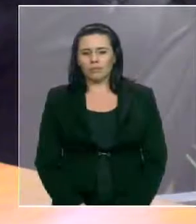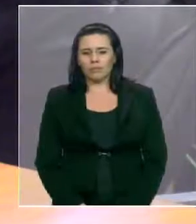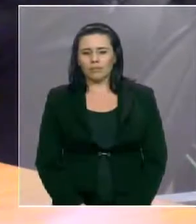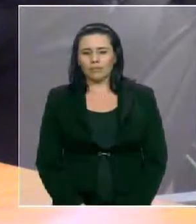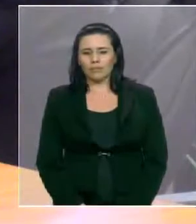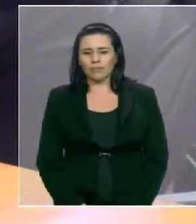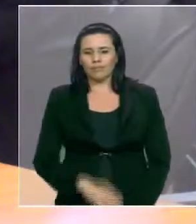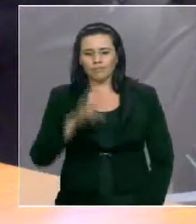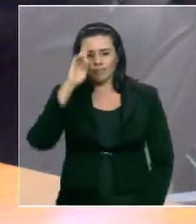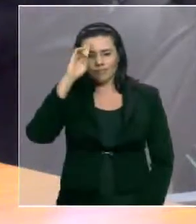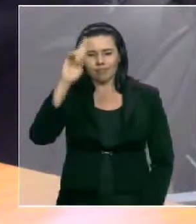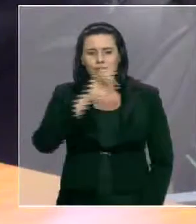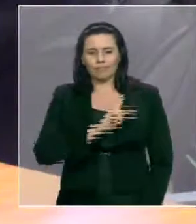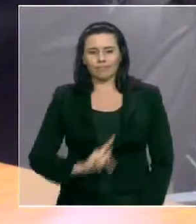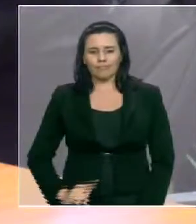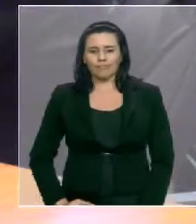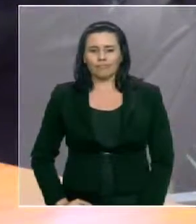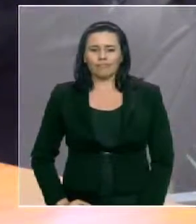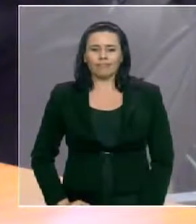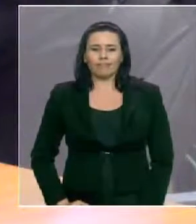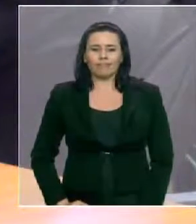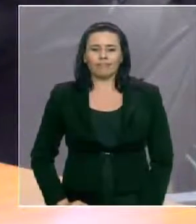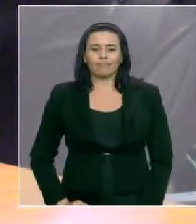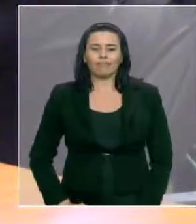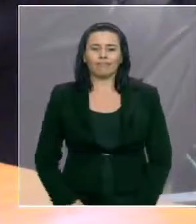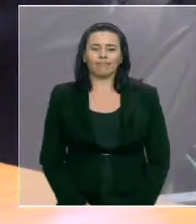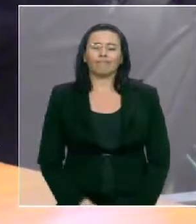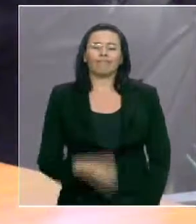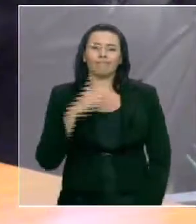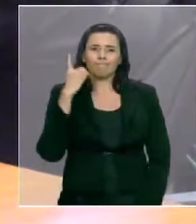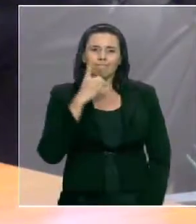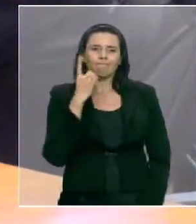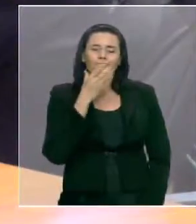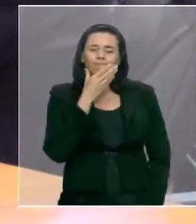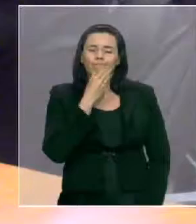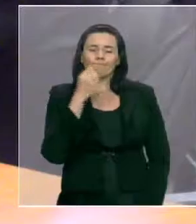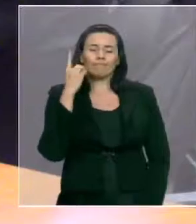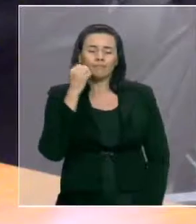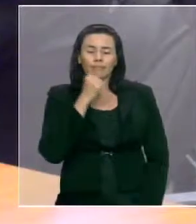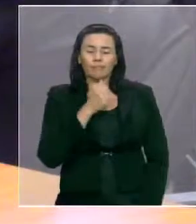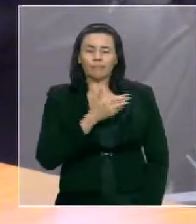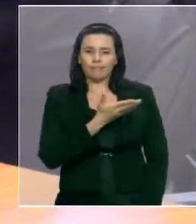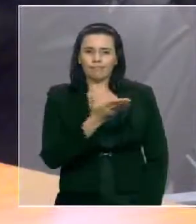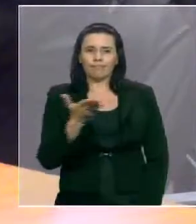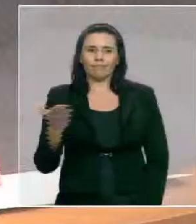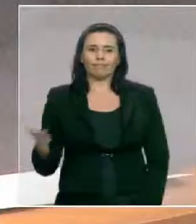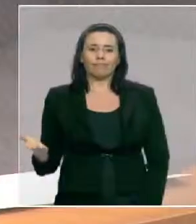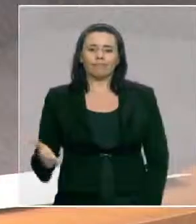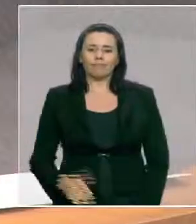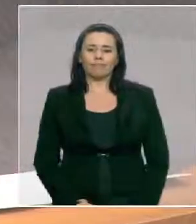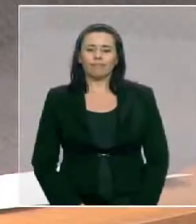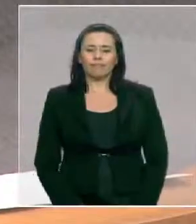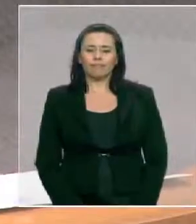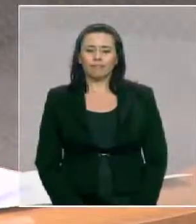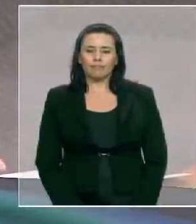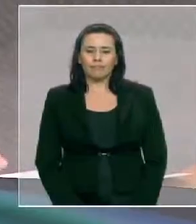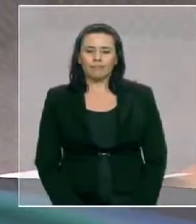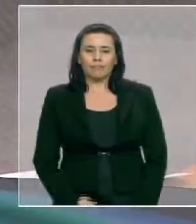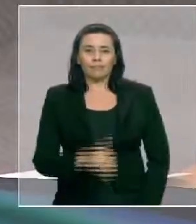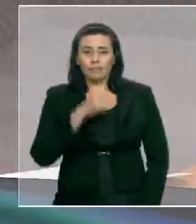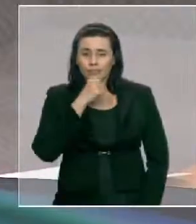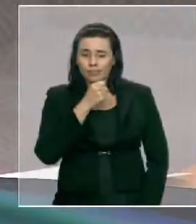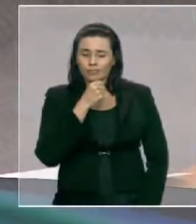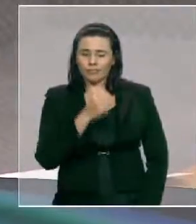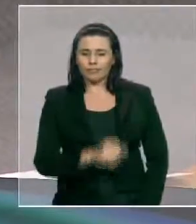Senhor presidente, senhoras e senhores deputados, imprensa, eu